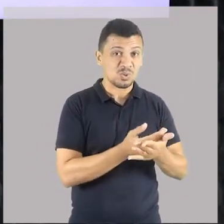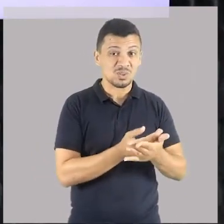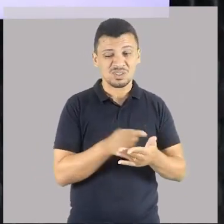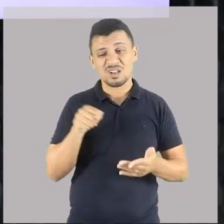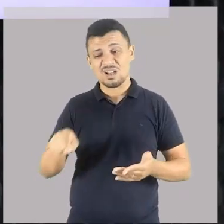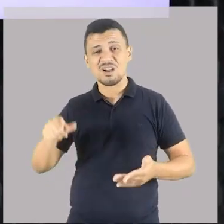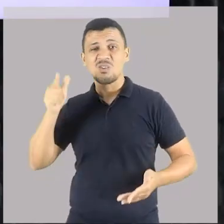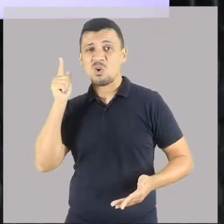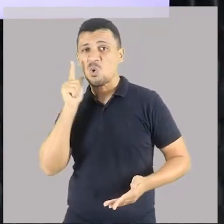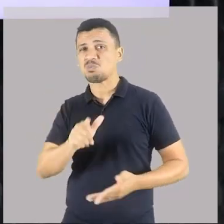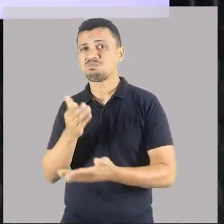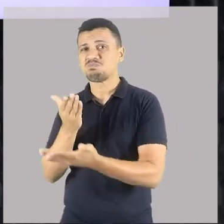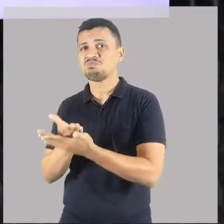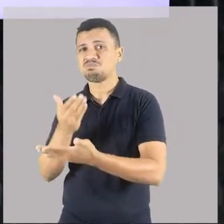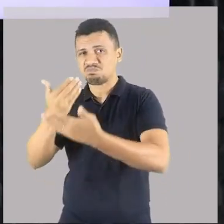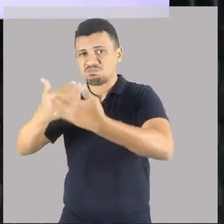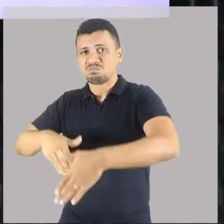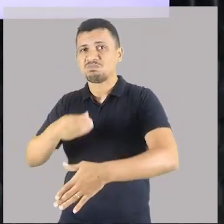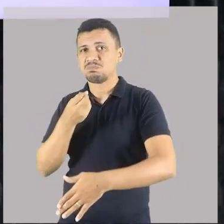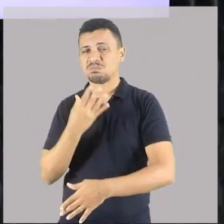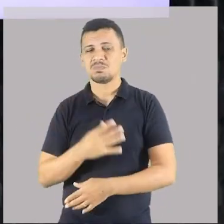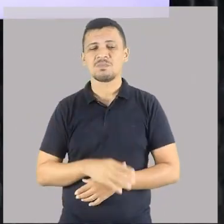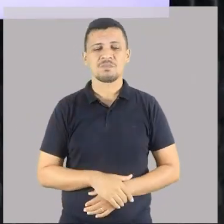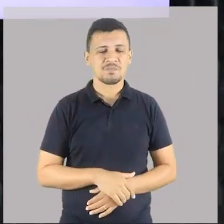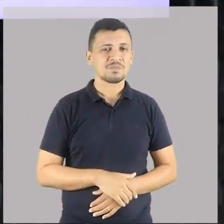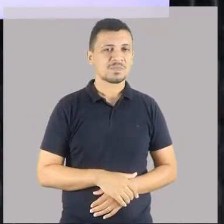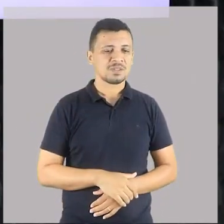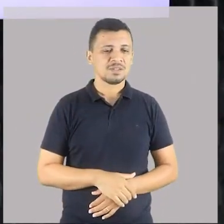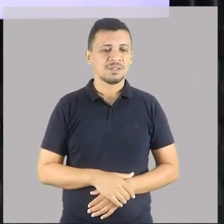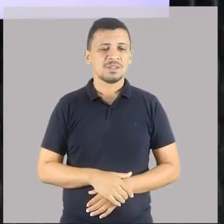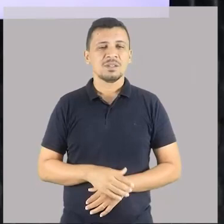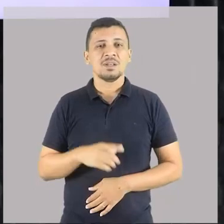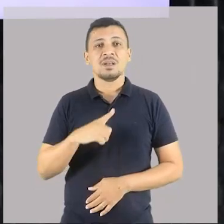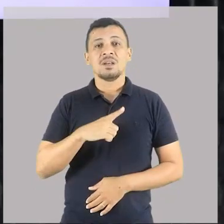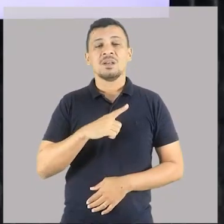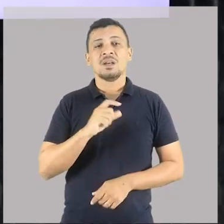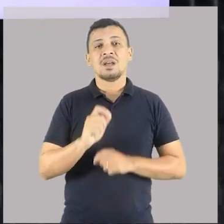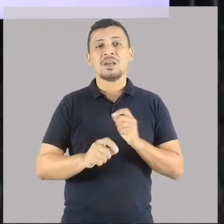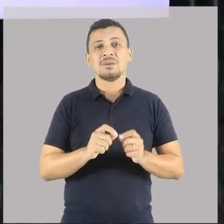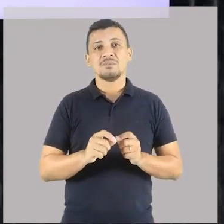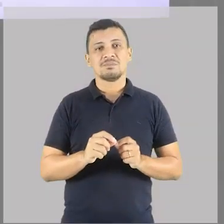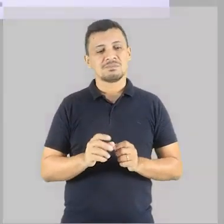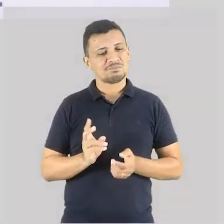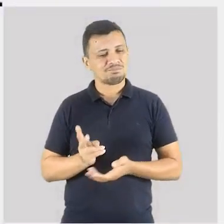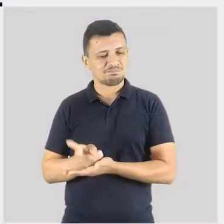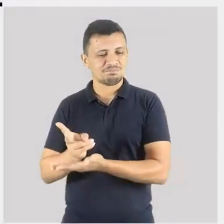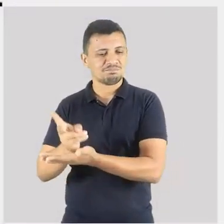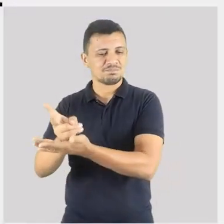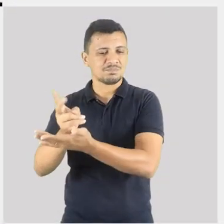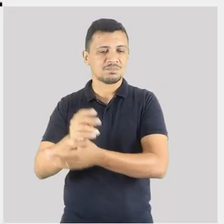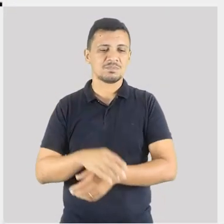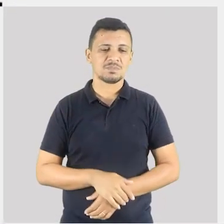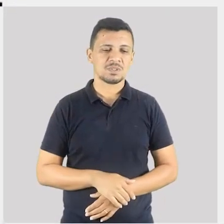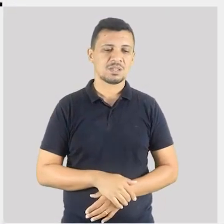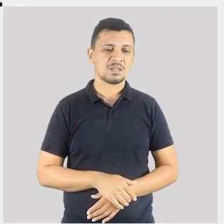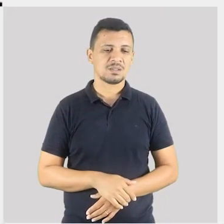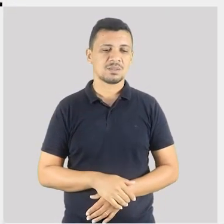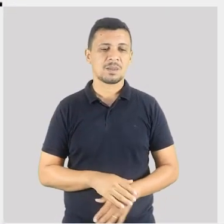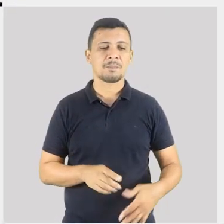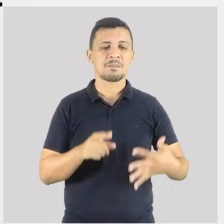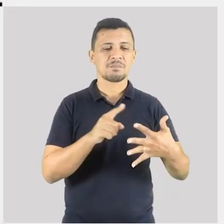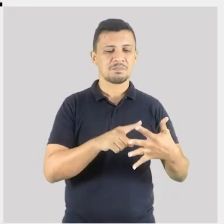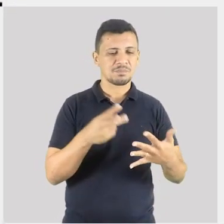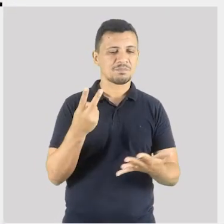da consecutiva. Não confundam. A concessiva é contraste, a consecutiva é consequência, tá? Então, eliminamos a letra